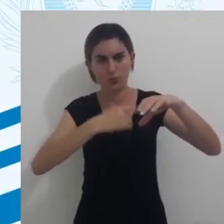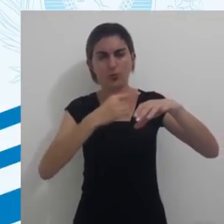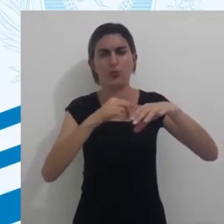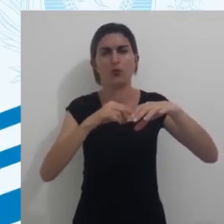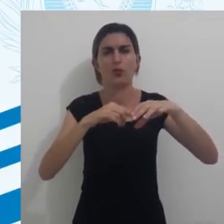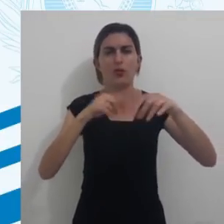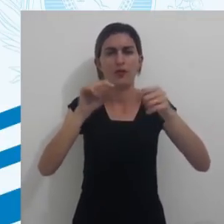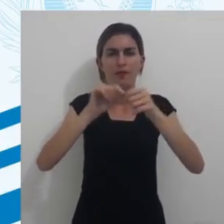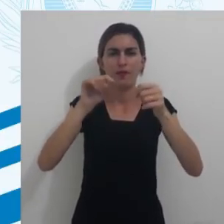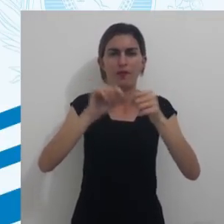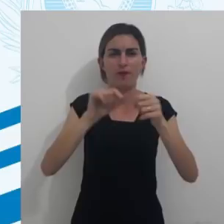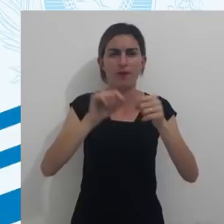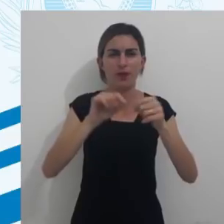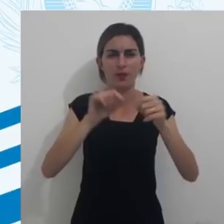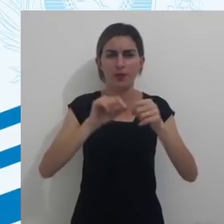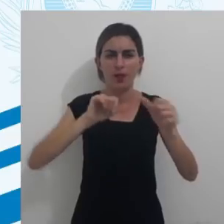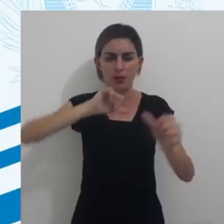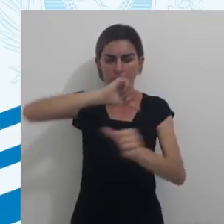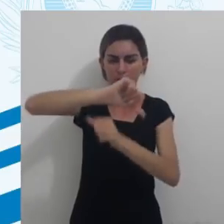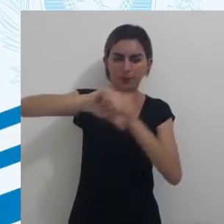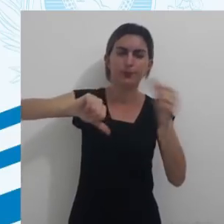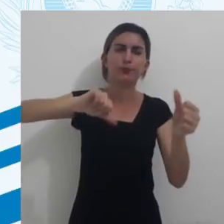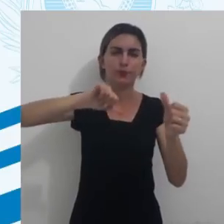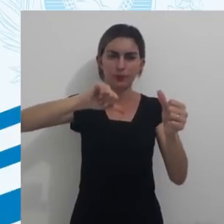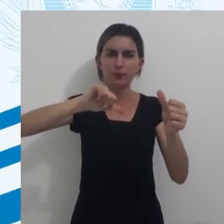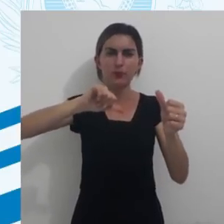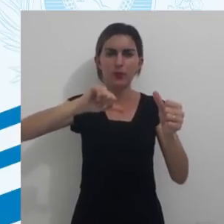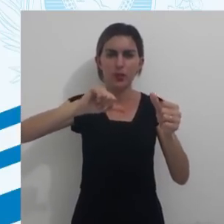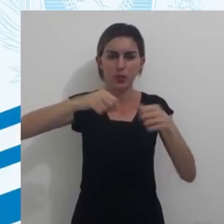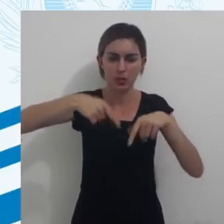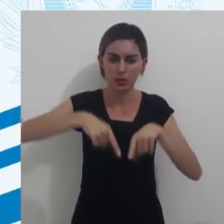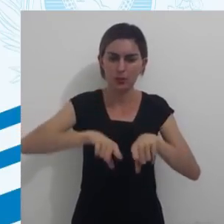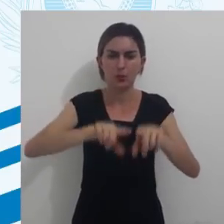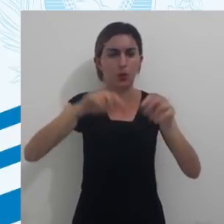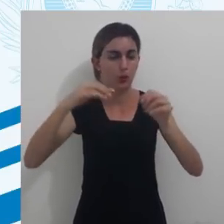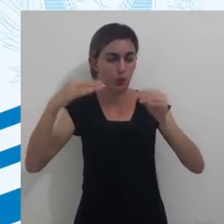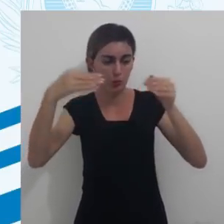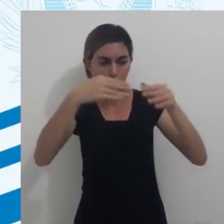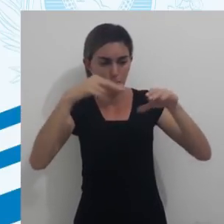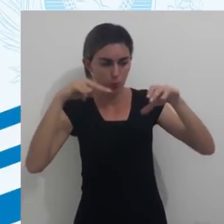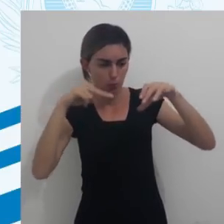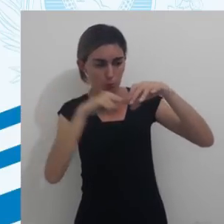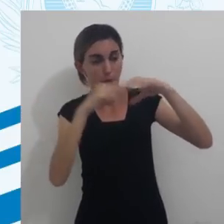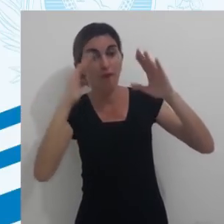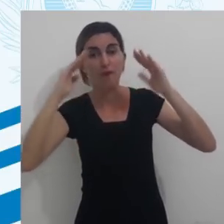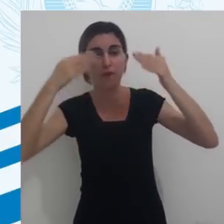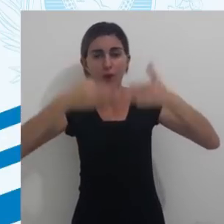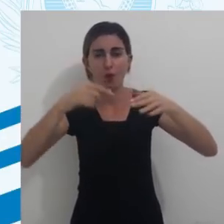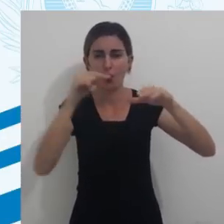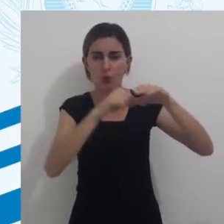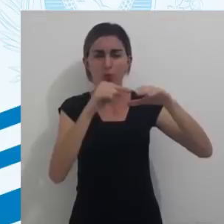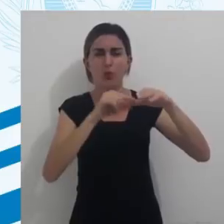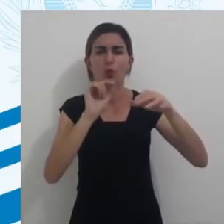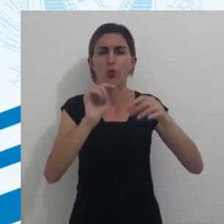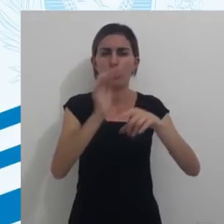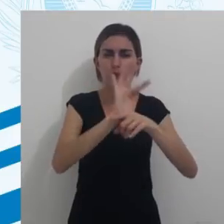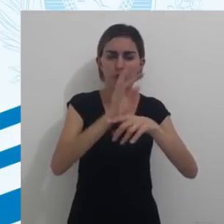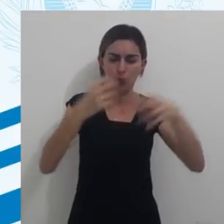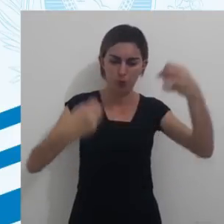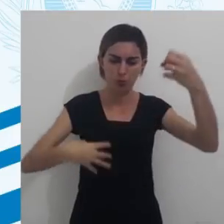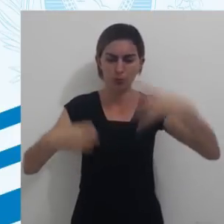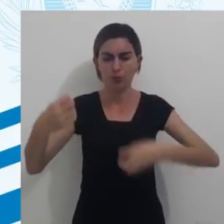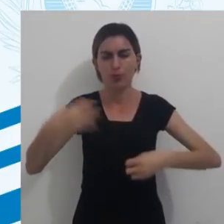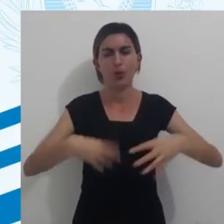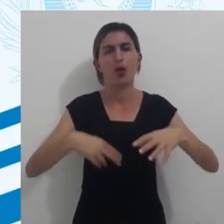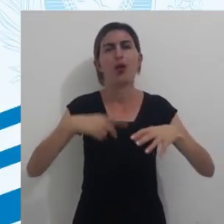braço, produz-se a translação simultaneamente do foco, que é o alvo, e do filme.